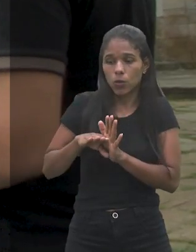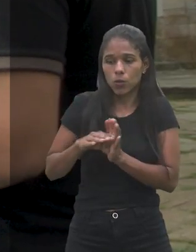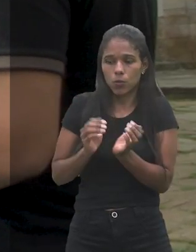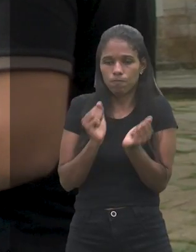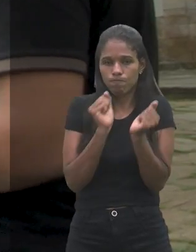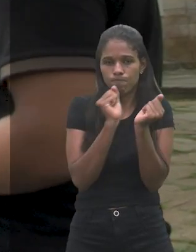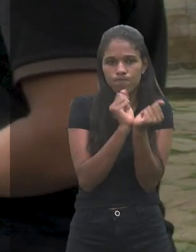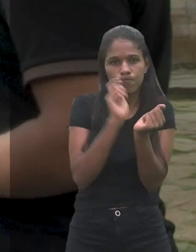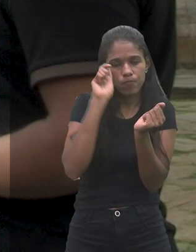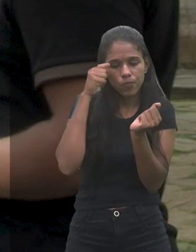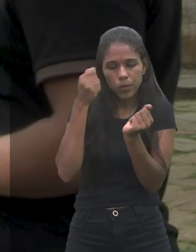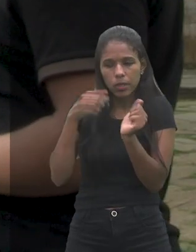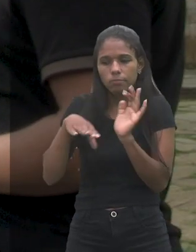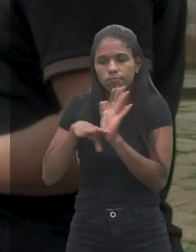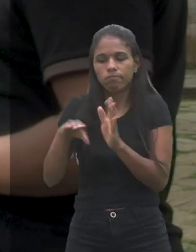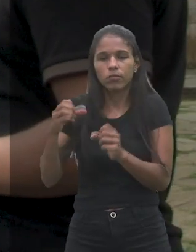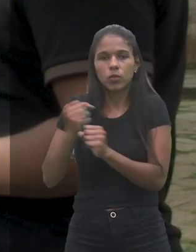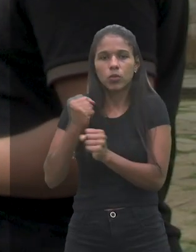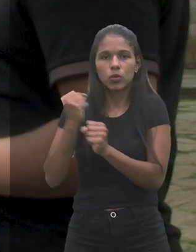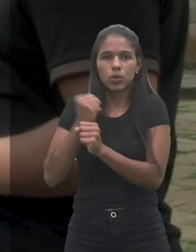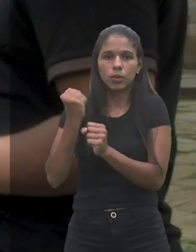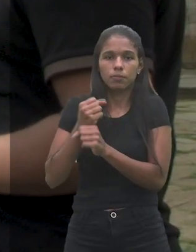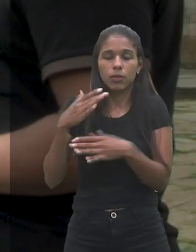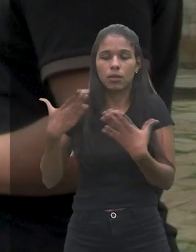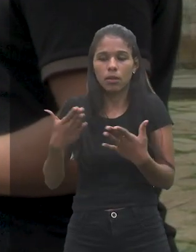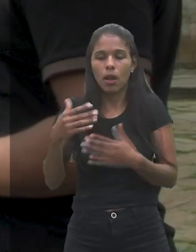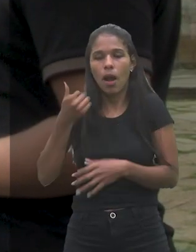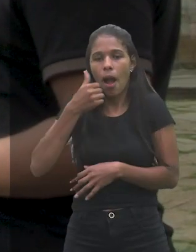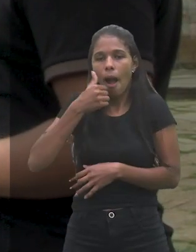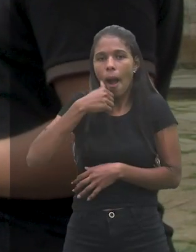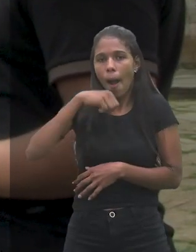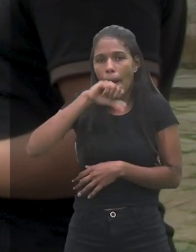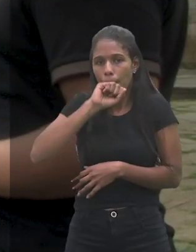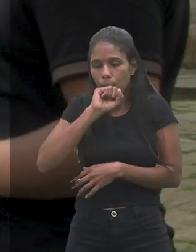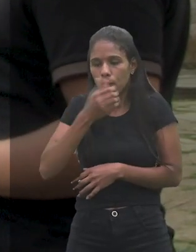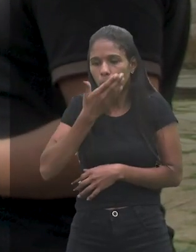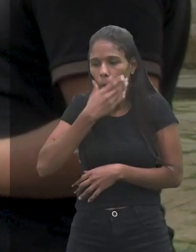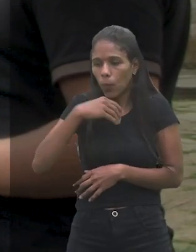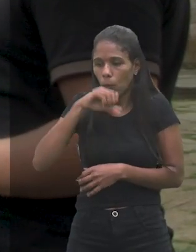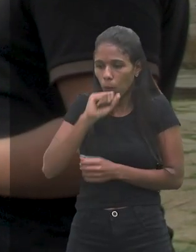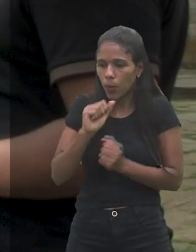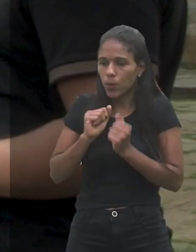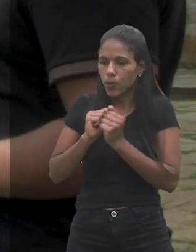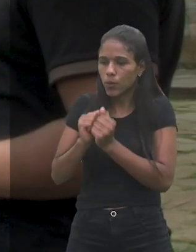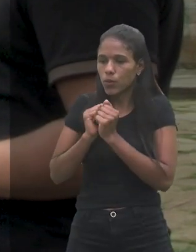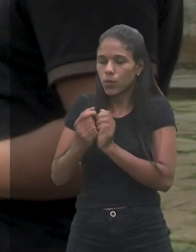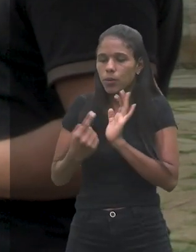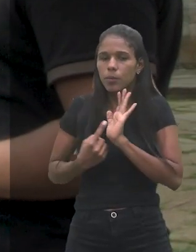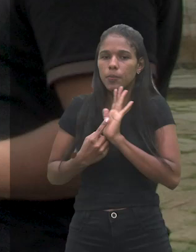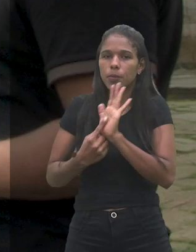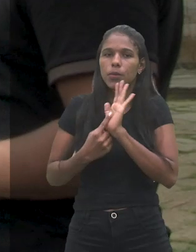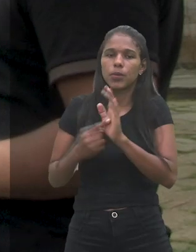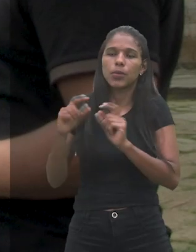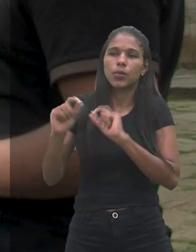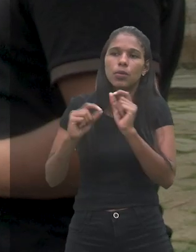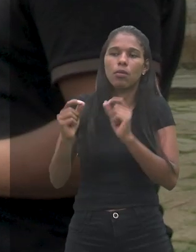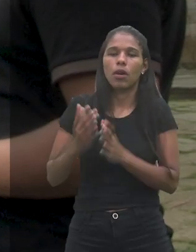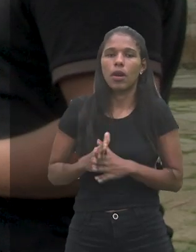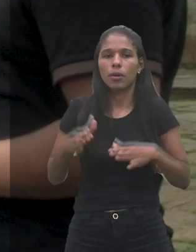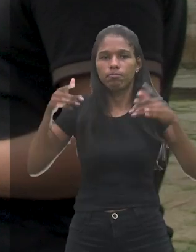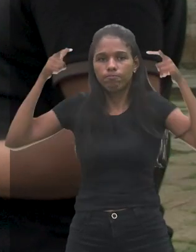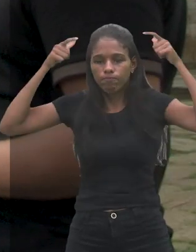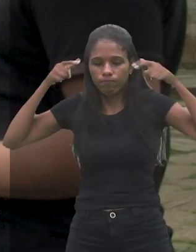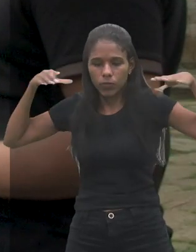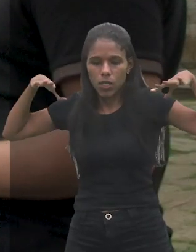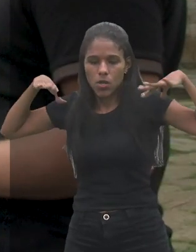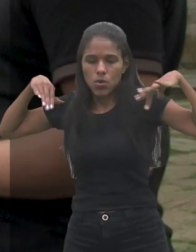na Basílica do Pilar e perguntou para o pai dele: por que 3 cabeças de anjo? Não, ali são informações do artista Francisco Xavier de